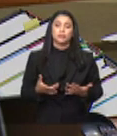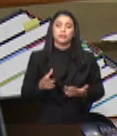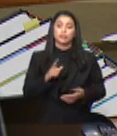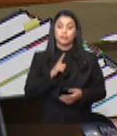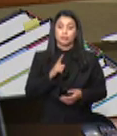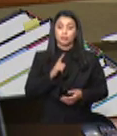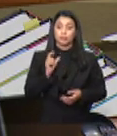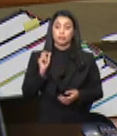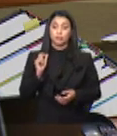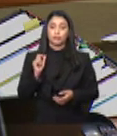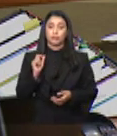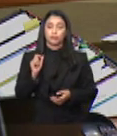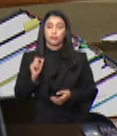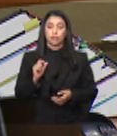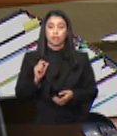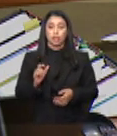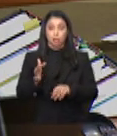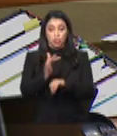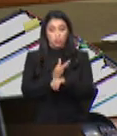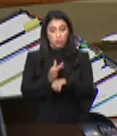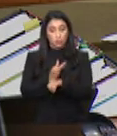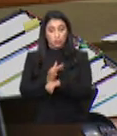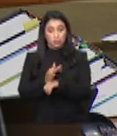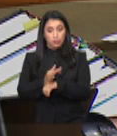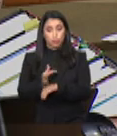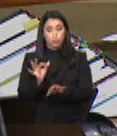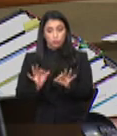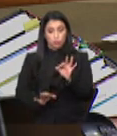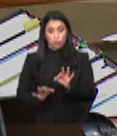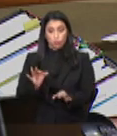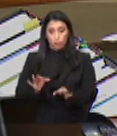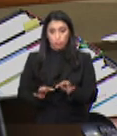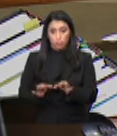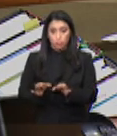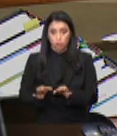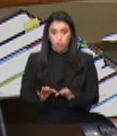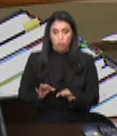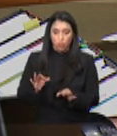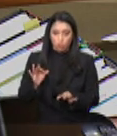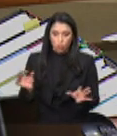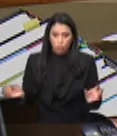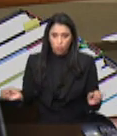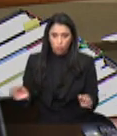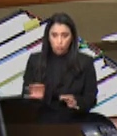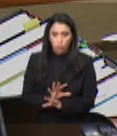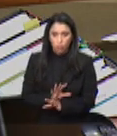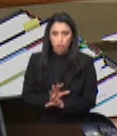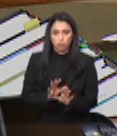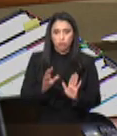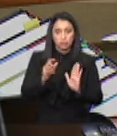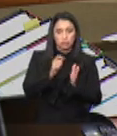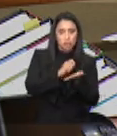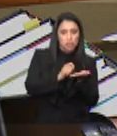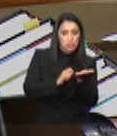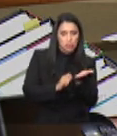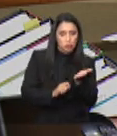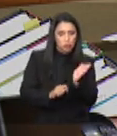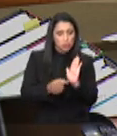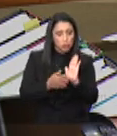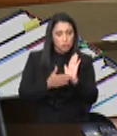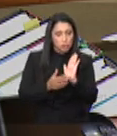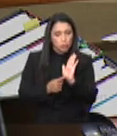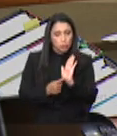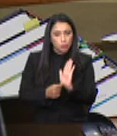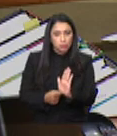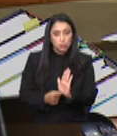almejando que, do ponto de vista formal, concluído esse julgamento, conste, inclusive, nas anotações respectivas, que